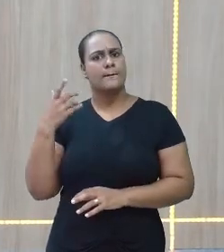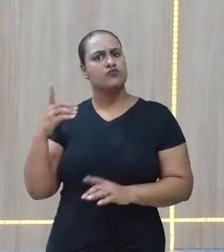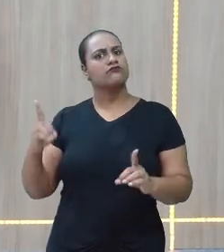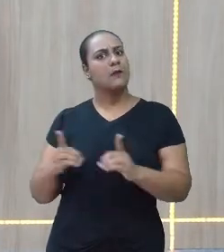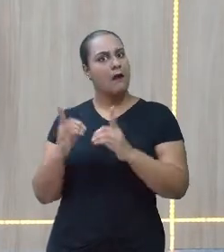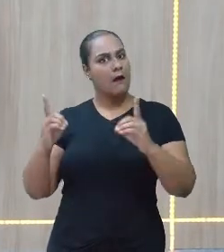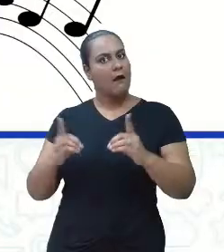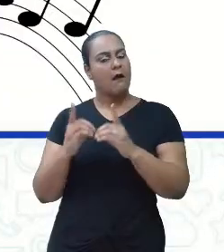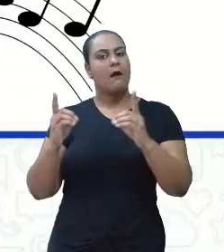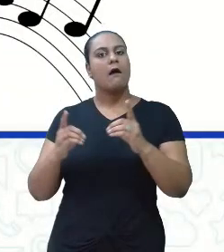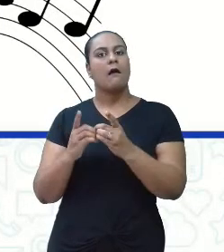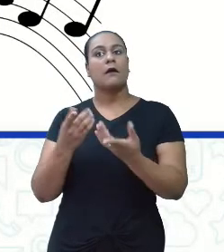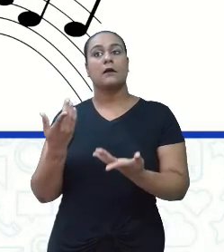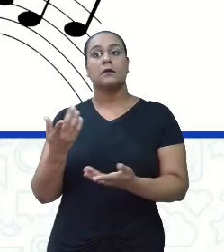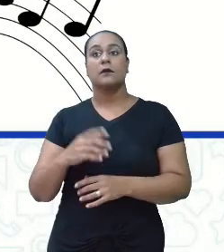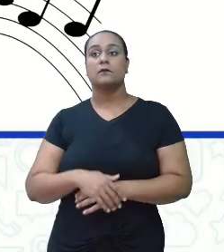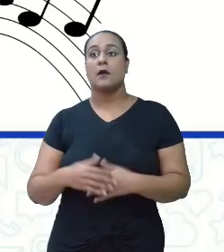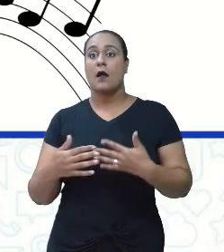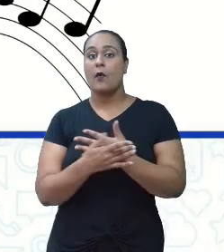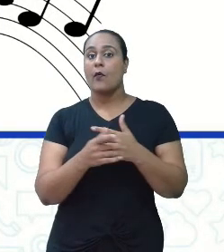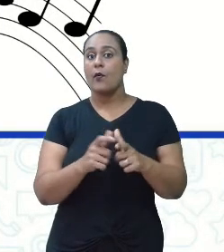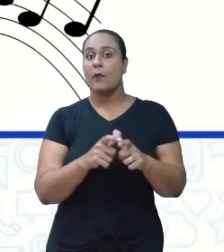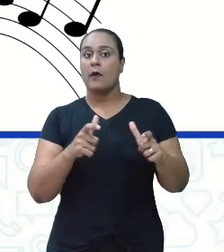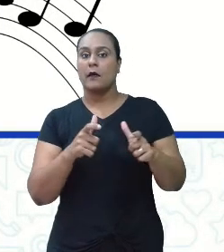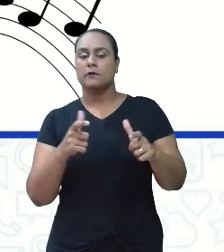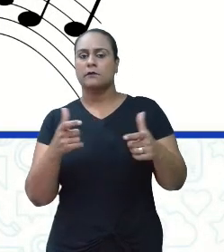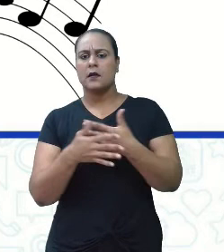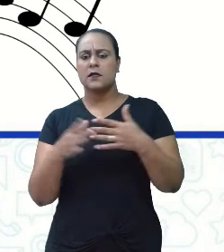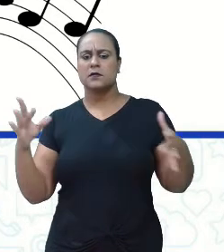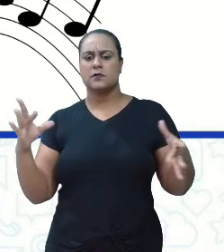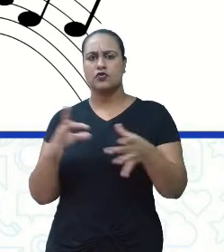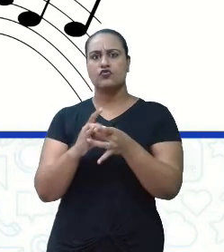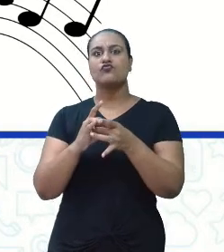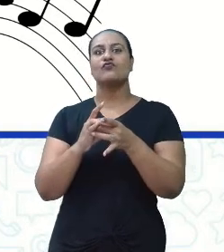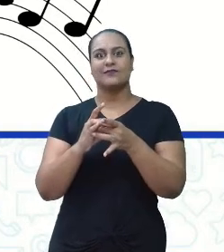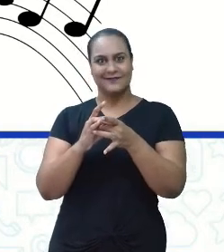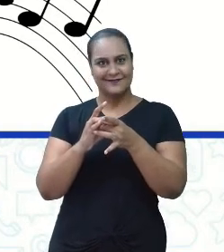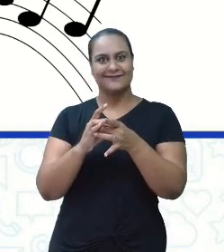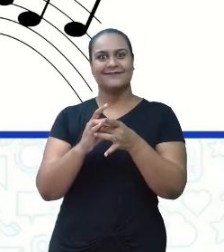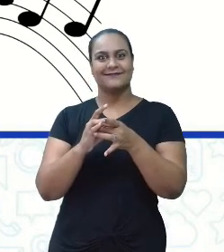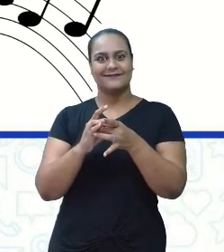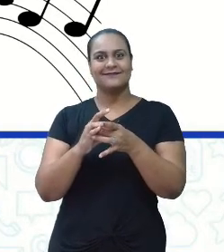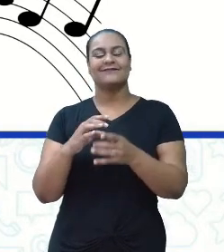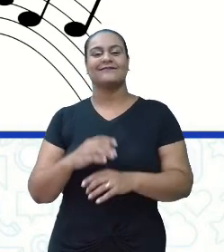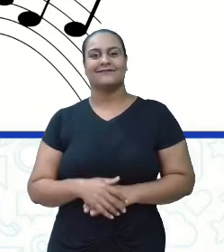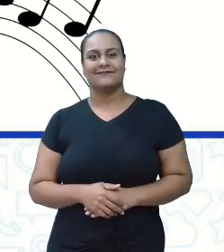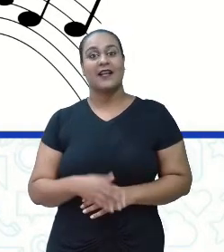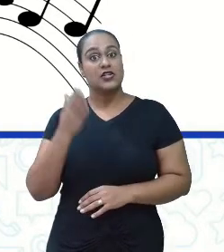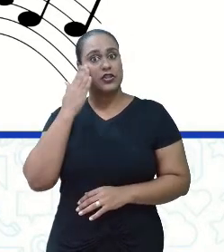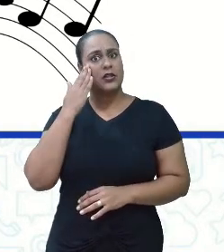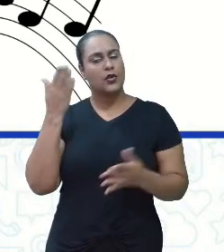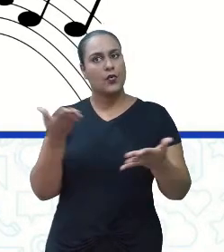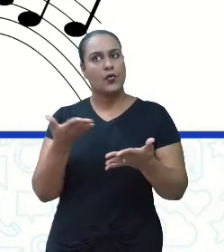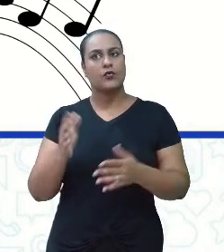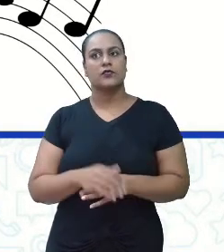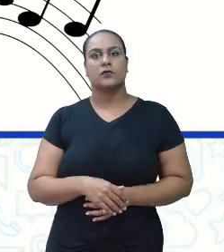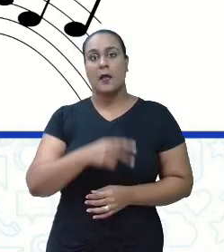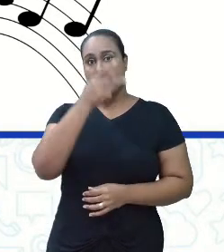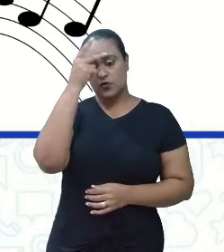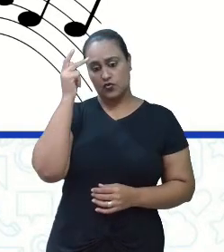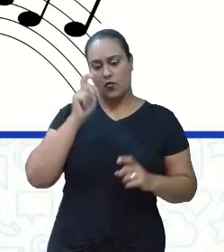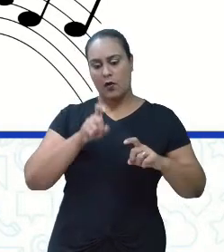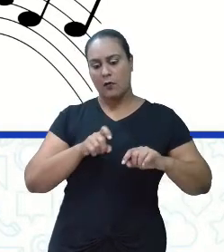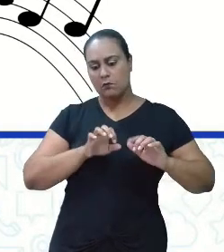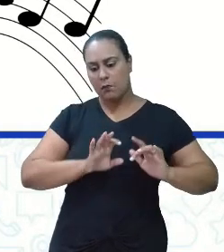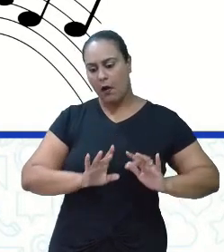né? Vê só, com a urbanização, as cidades que se juntam formam o quê? Conurbação, vocês viram na aula de hoje, né? O êxodo rural vai forçar